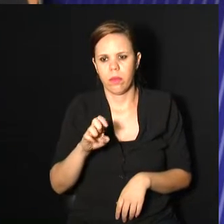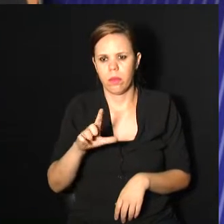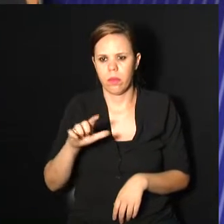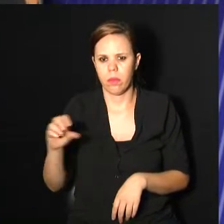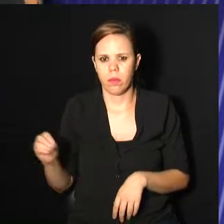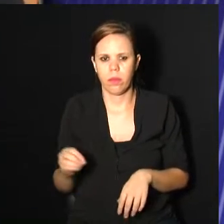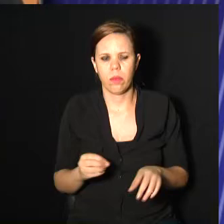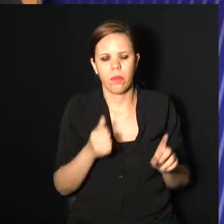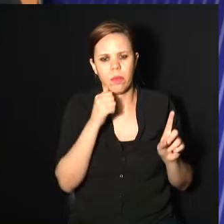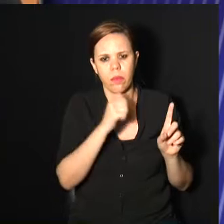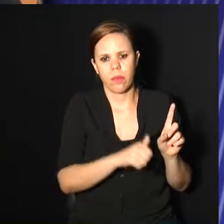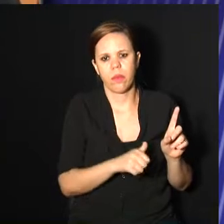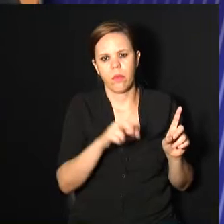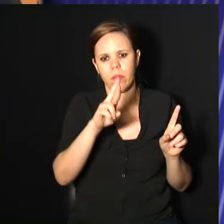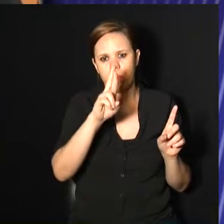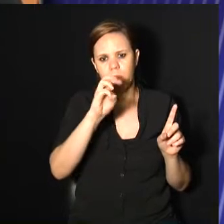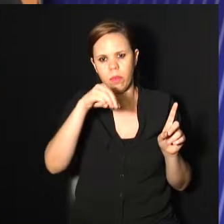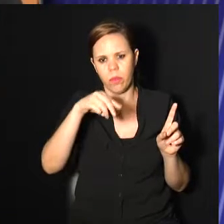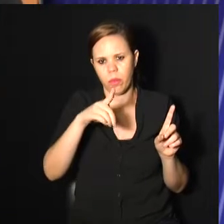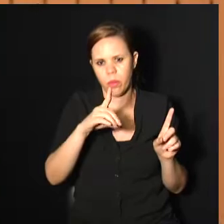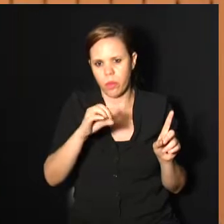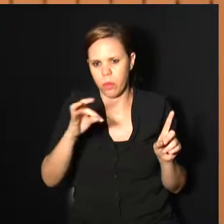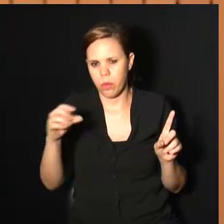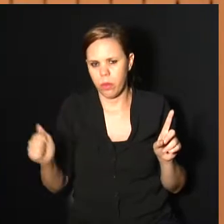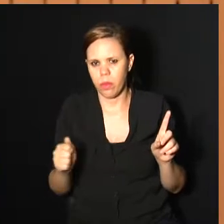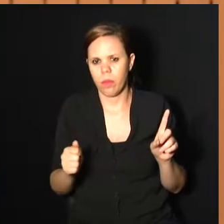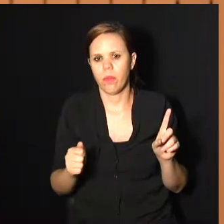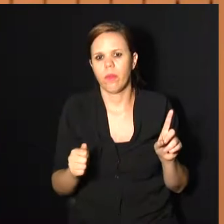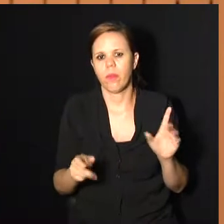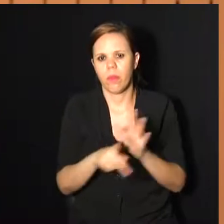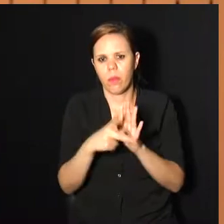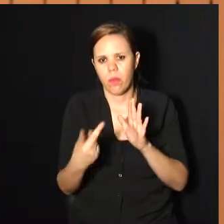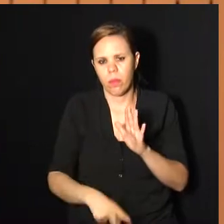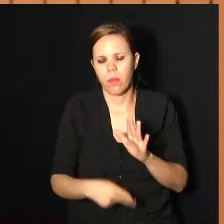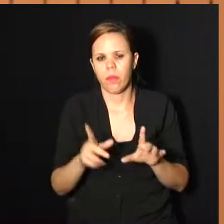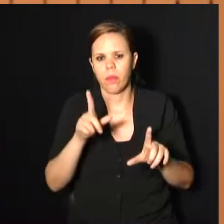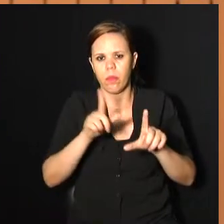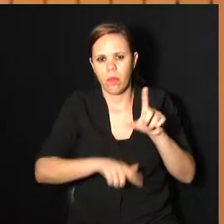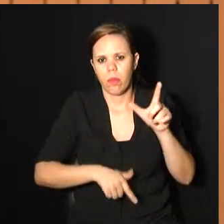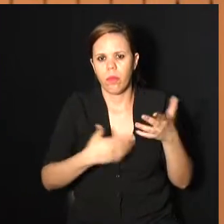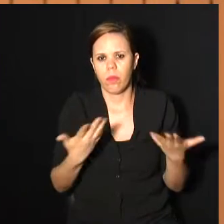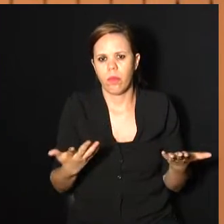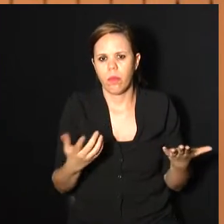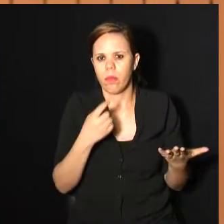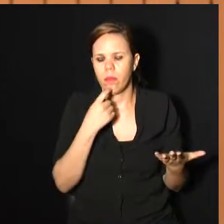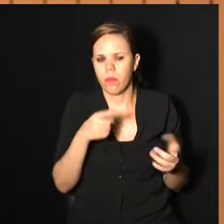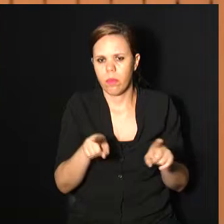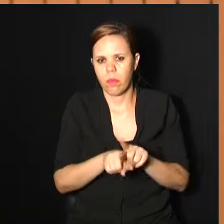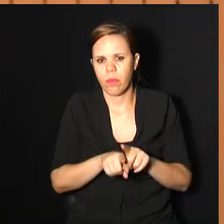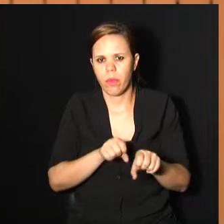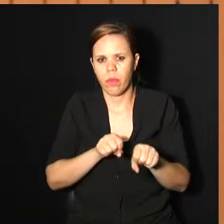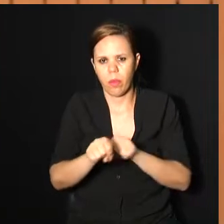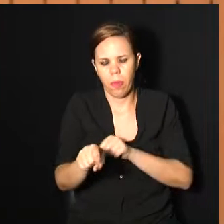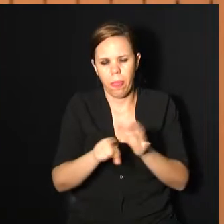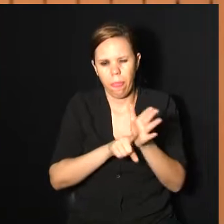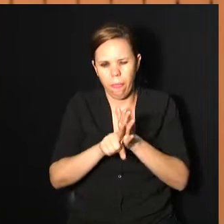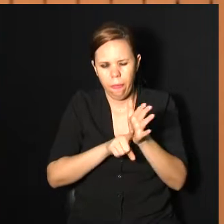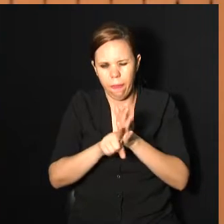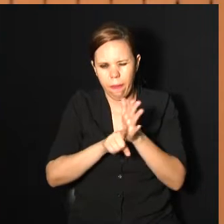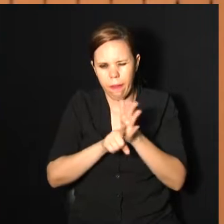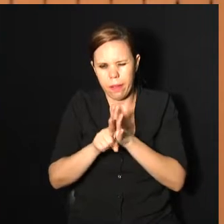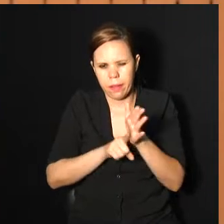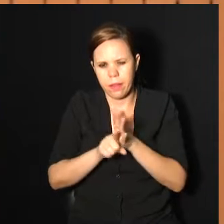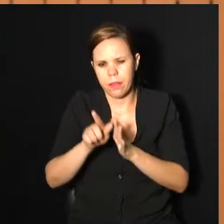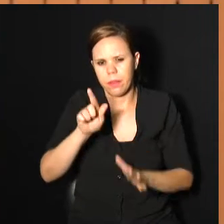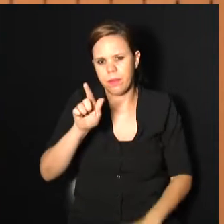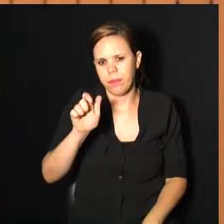Romilda Aparecida Casice Baldim. Membro da Academia Campineira de Letras, especializada em pesquisa e